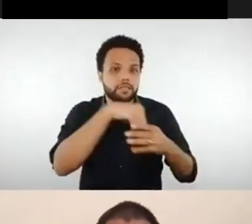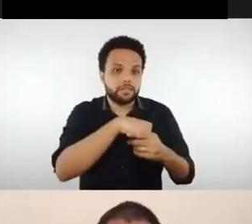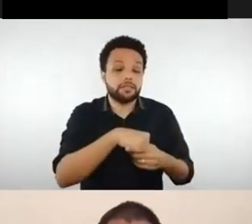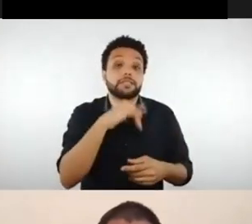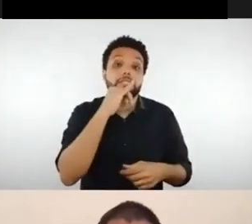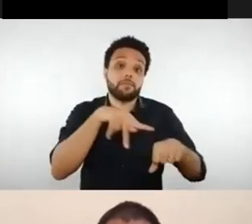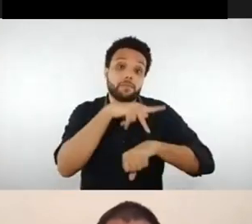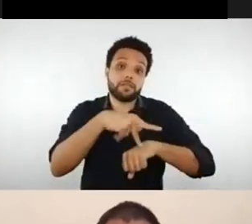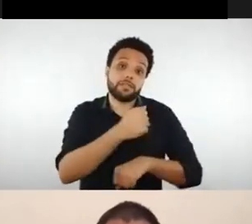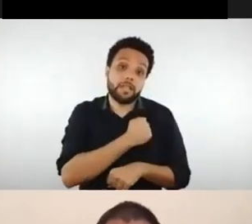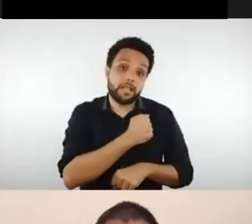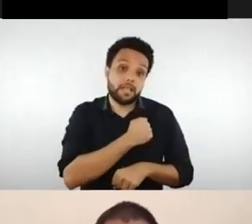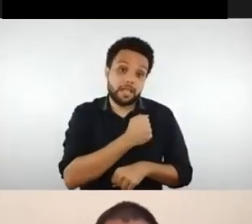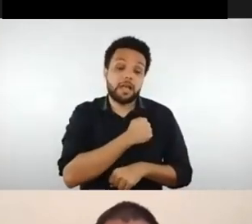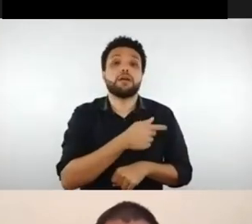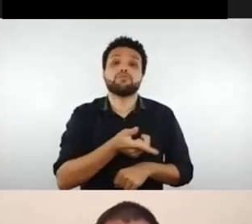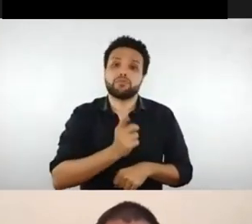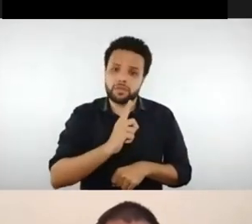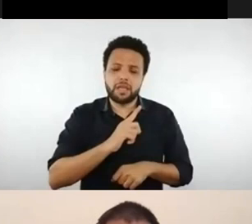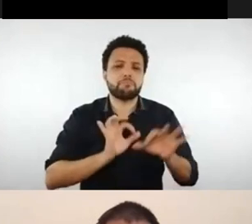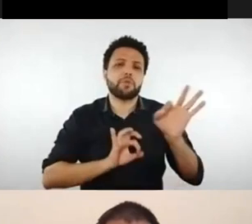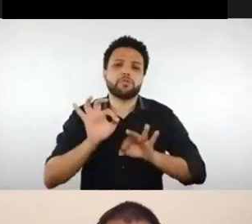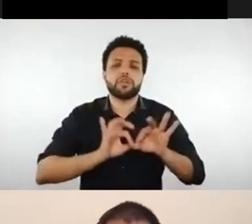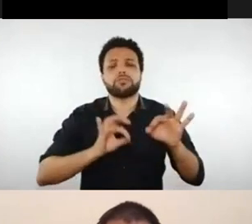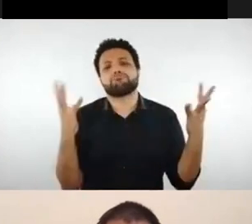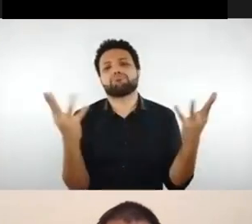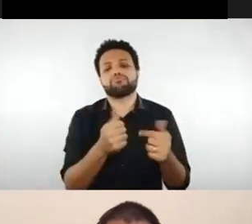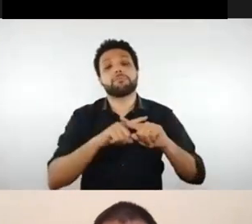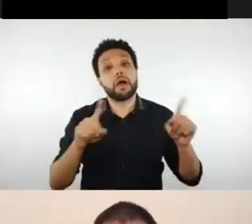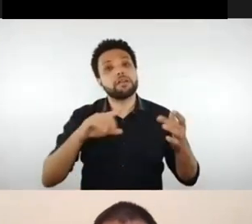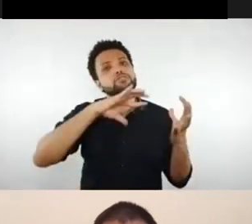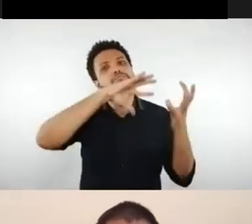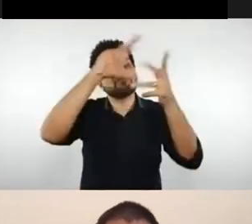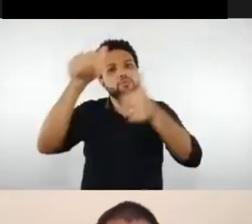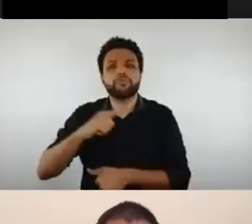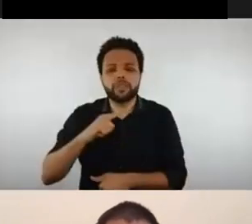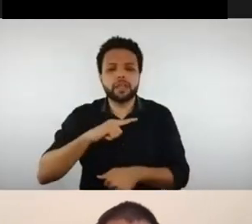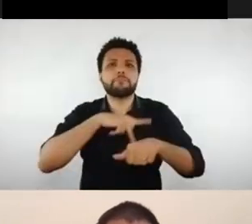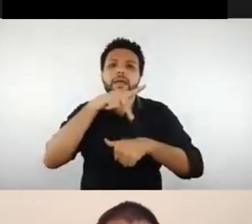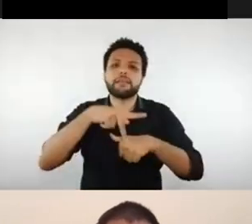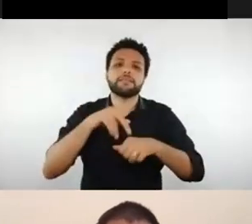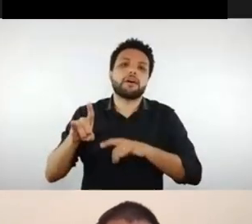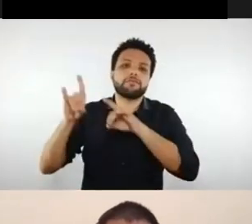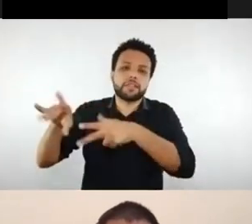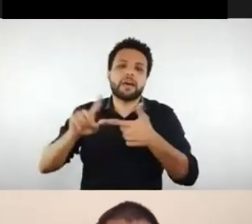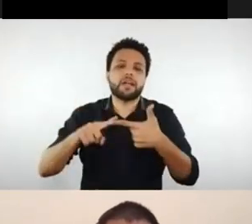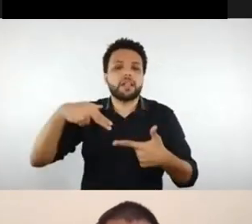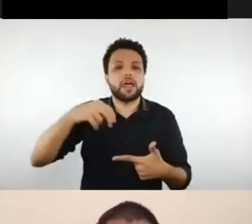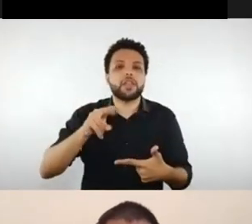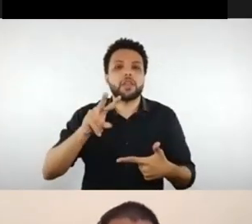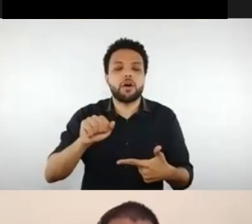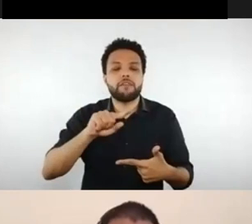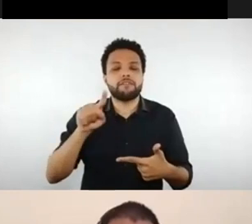interno, né? O Canadá tem um programa sensacional, mas isso vai no mundo inteiro. Isso tem na Nova Zelândia, tem na Austrália, tem em vários países do